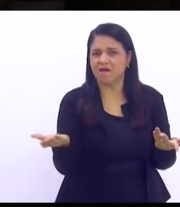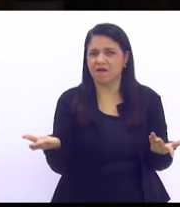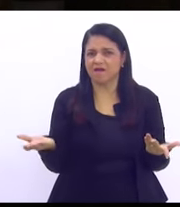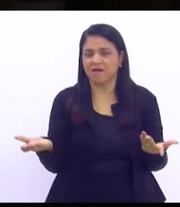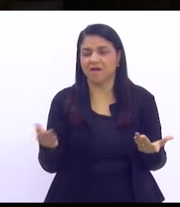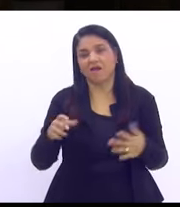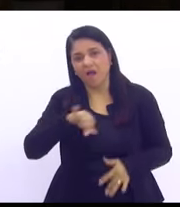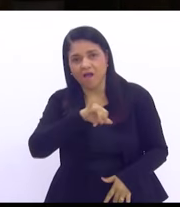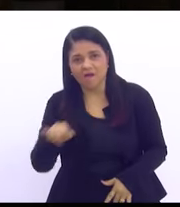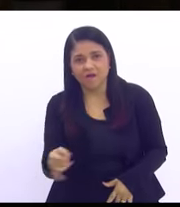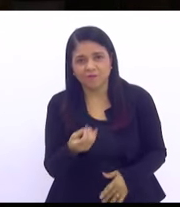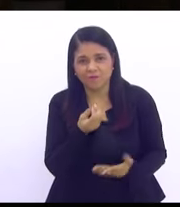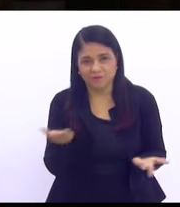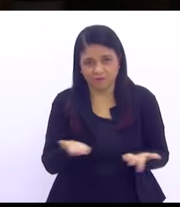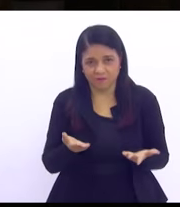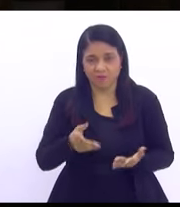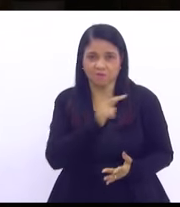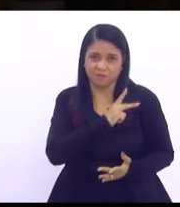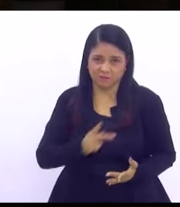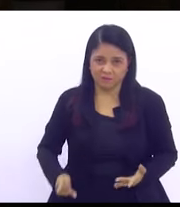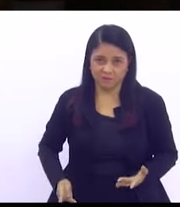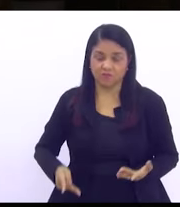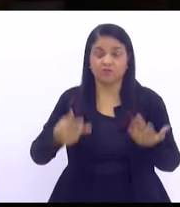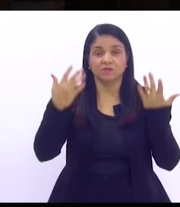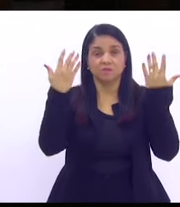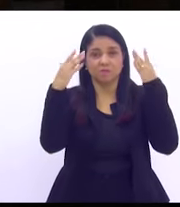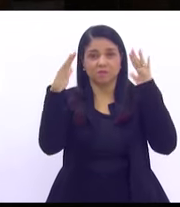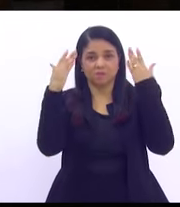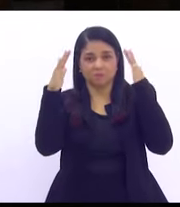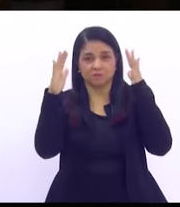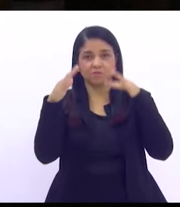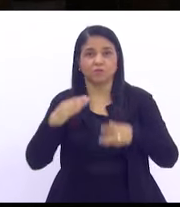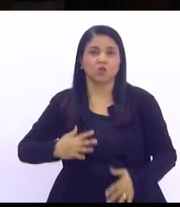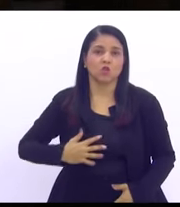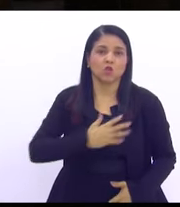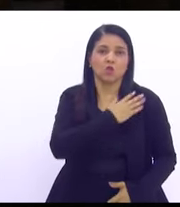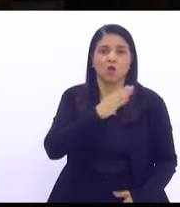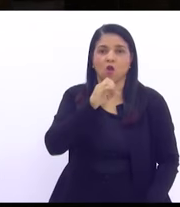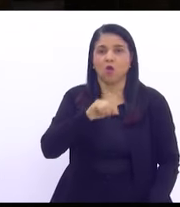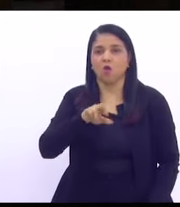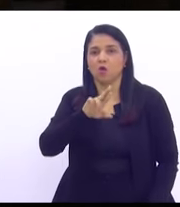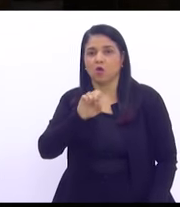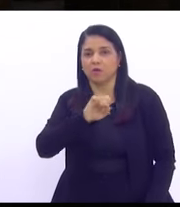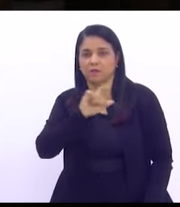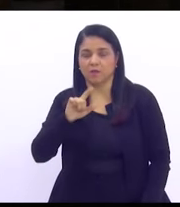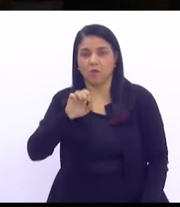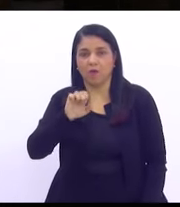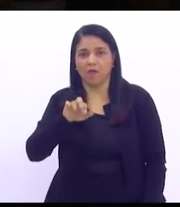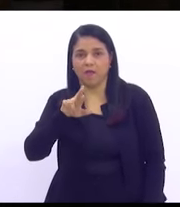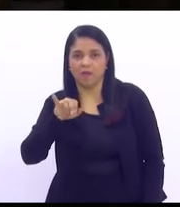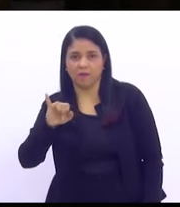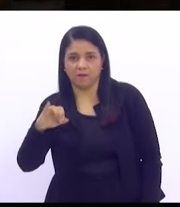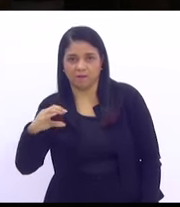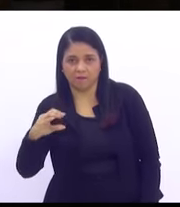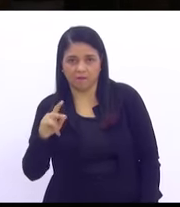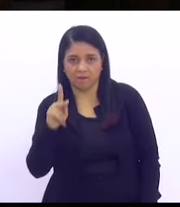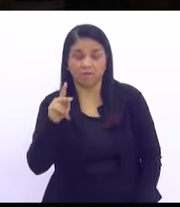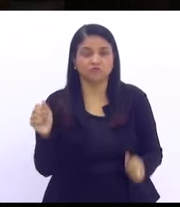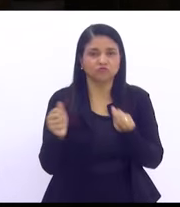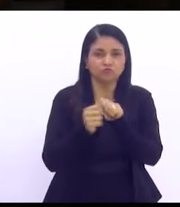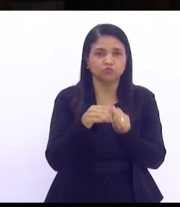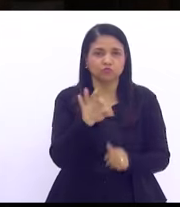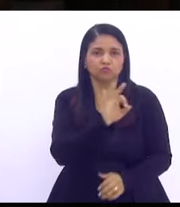eu quero também parabenizar, até falando aqui, Coronel Eric, do 15º Batalhão, junto com todos os